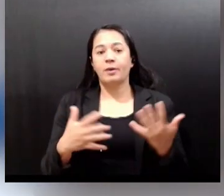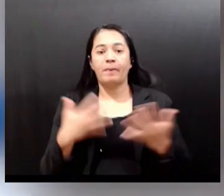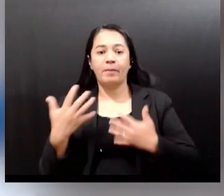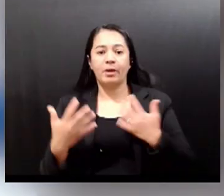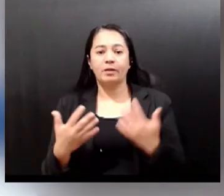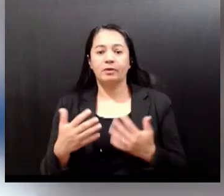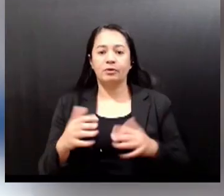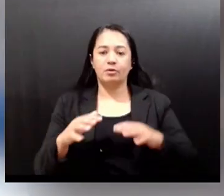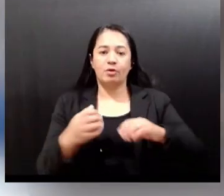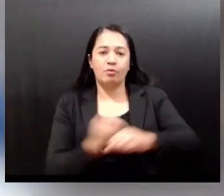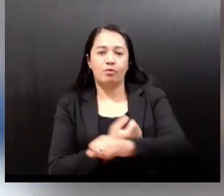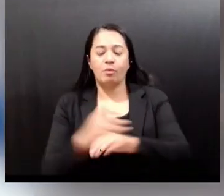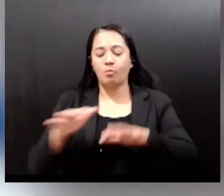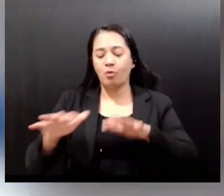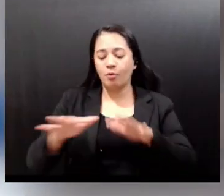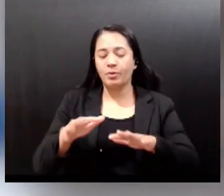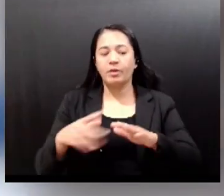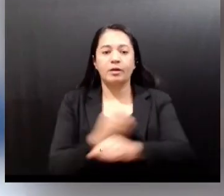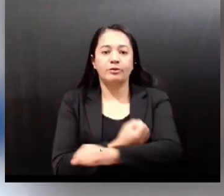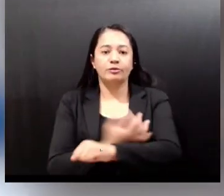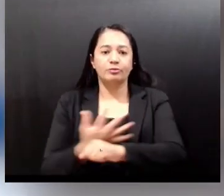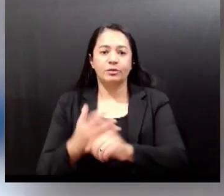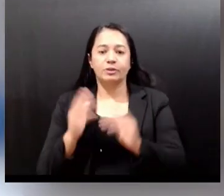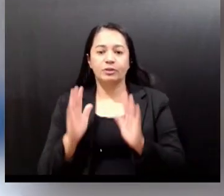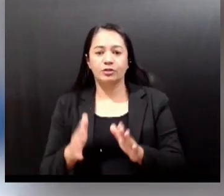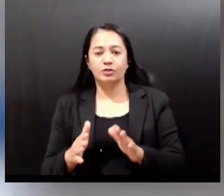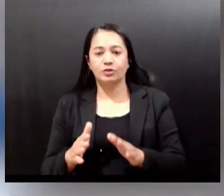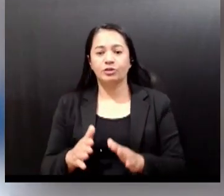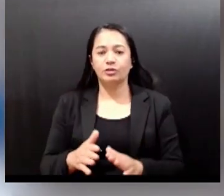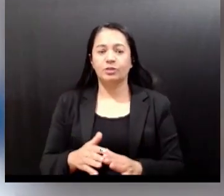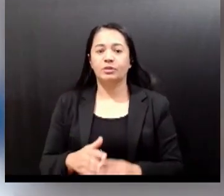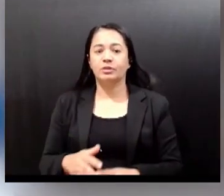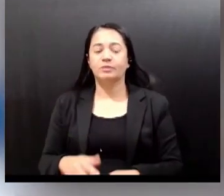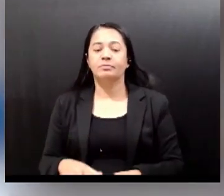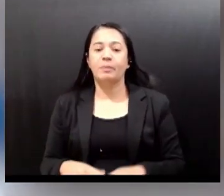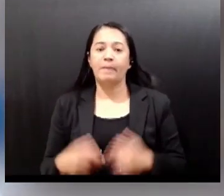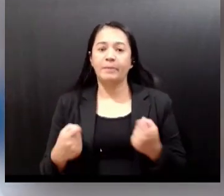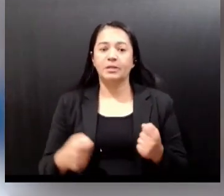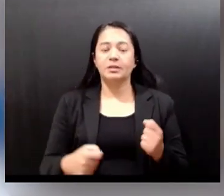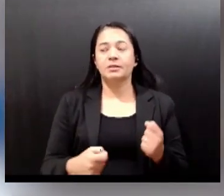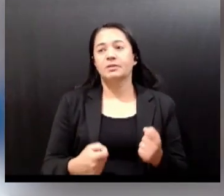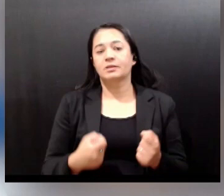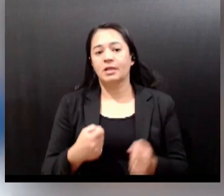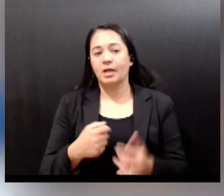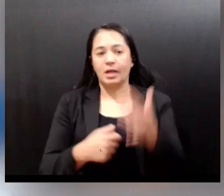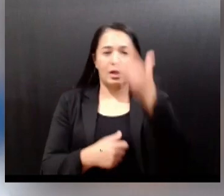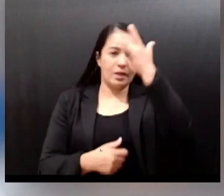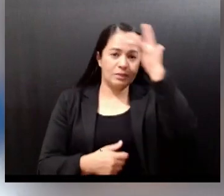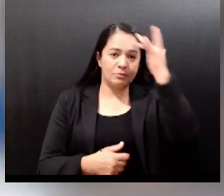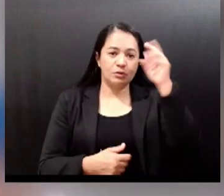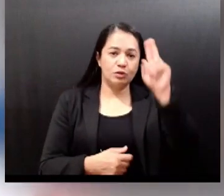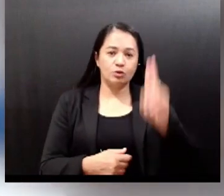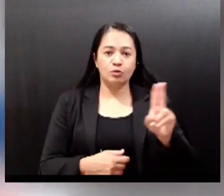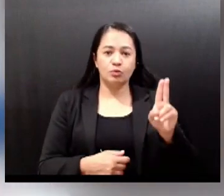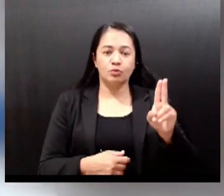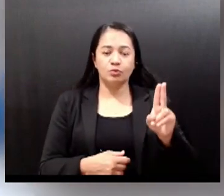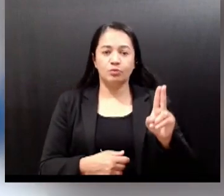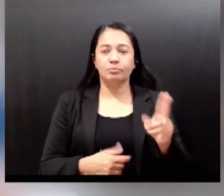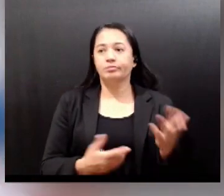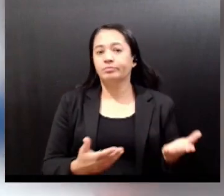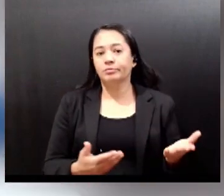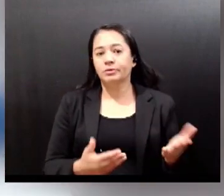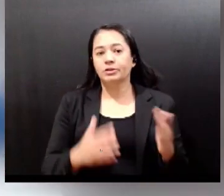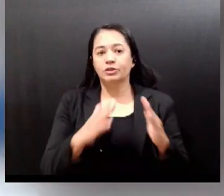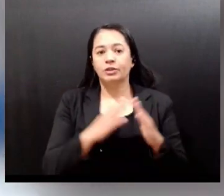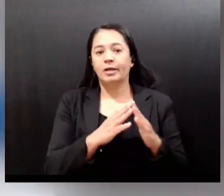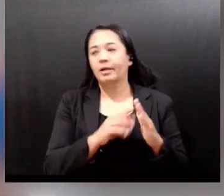tem prestado a cumprir algumas funções, né? As pessoas têm utilizado o patinete, inclusive para ir de casa para o trabalho, de casa